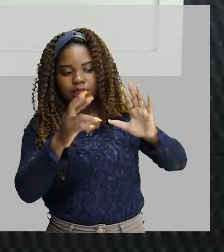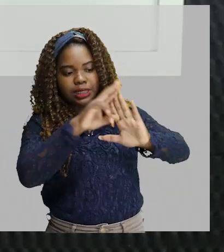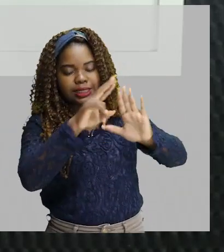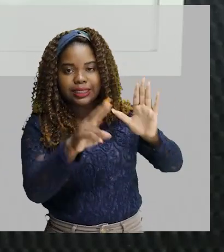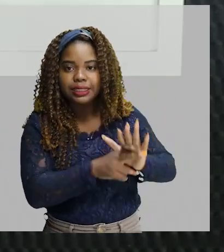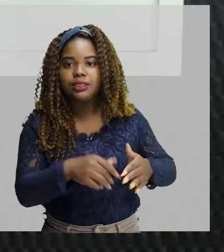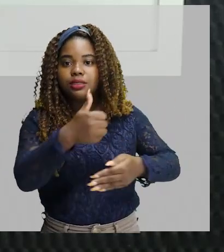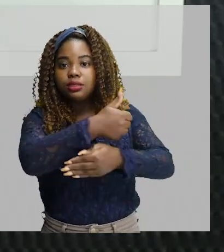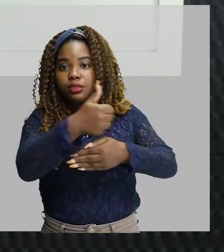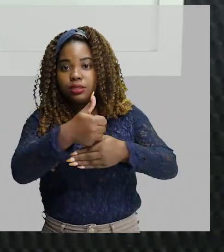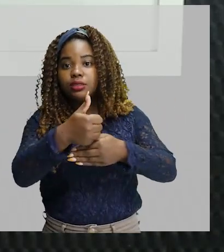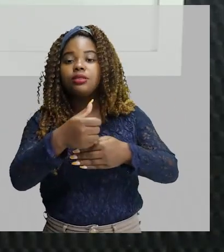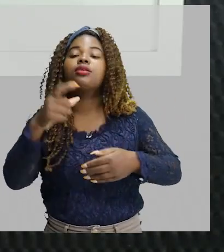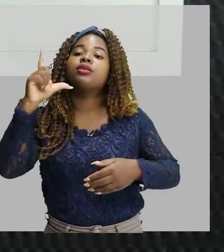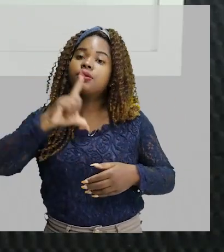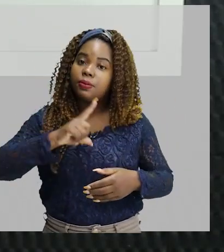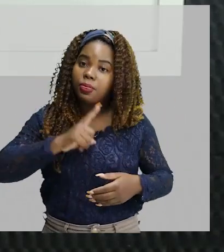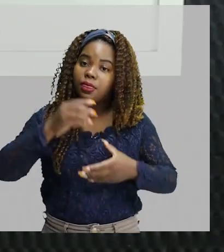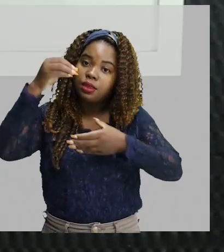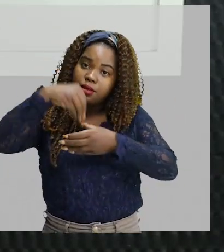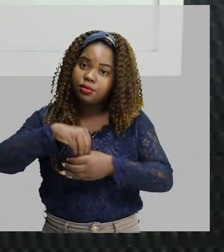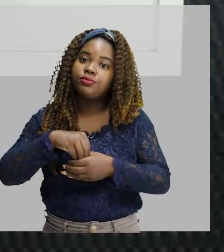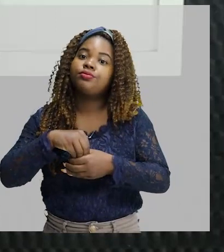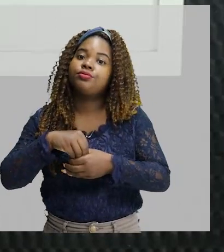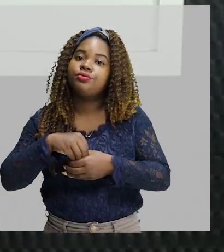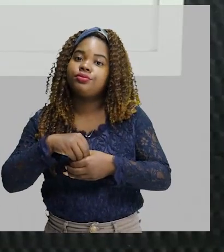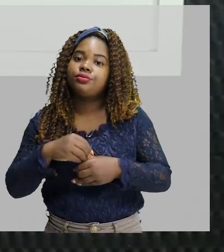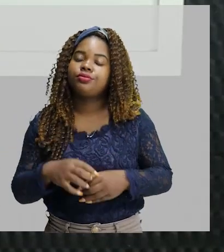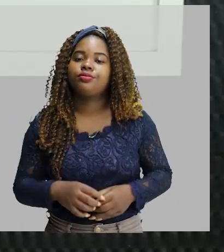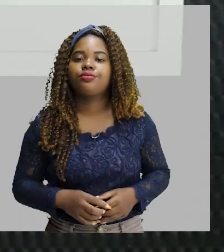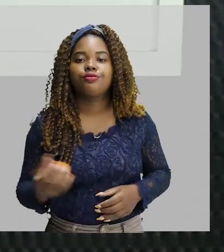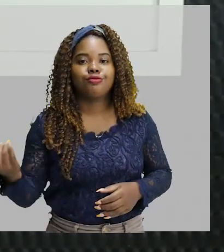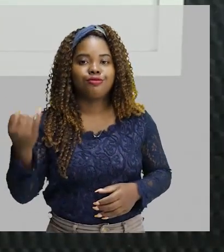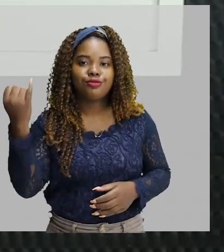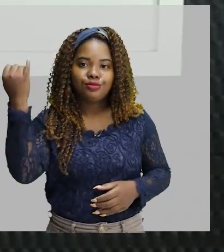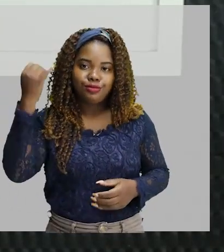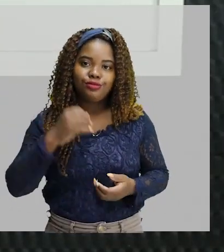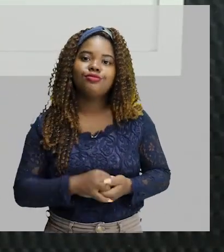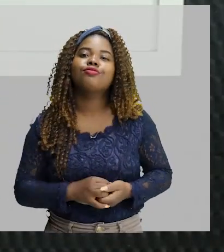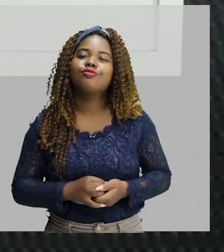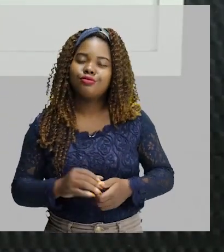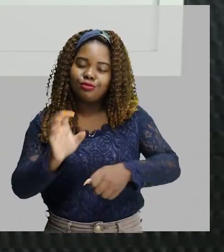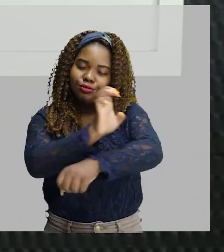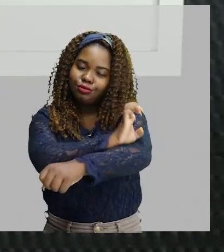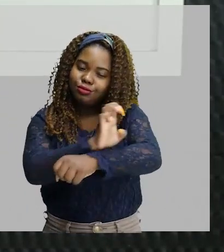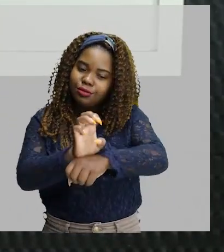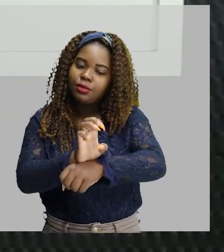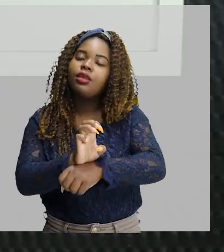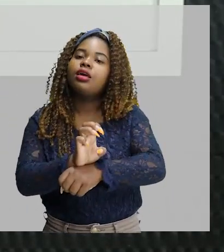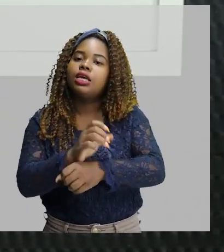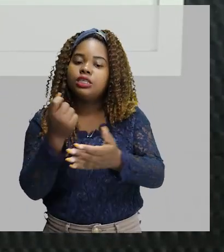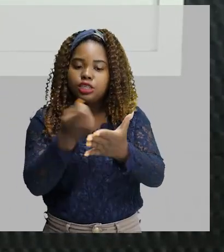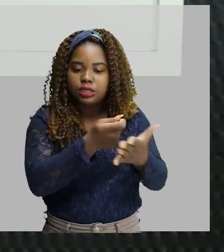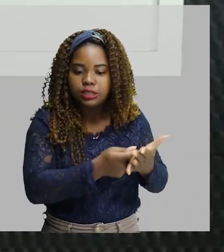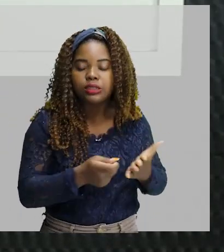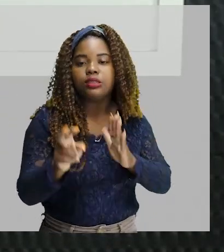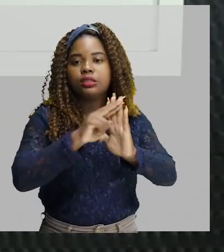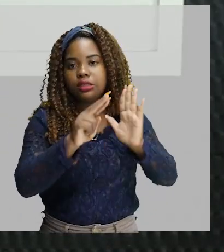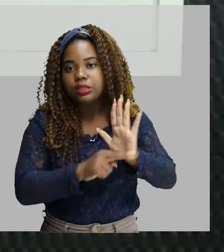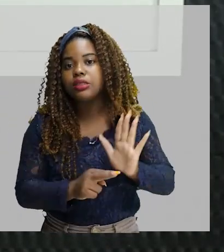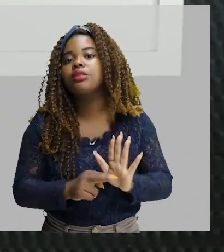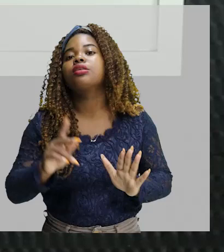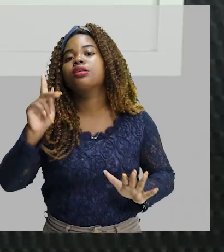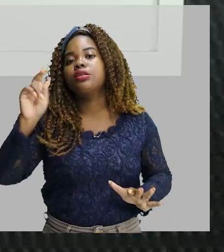e suscita em você mesmo. E aí isso é muito importante dentro da ética do dever kantiana. A sua